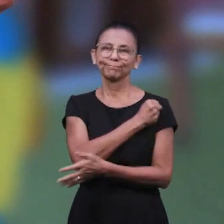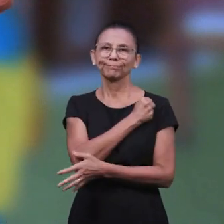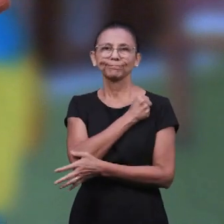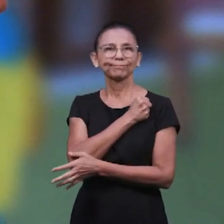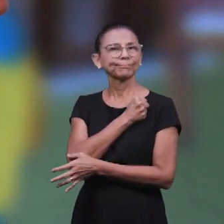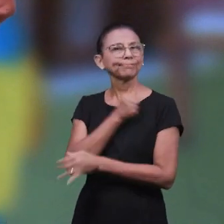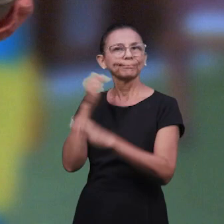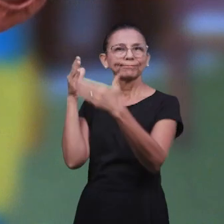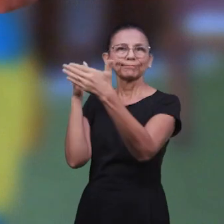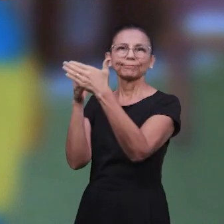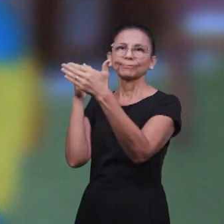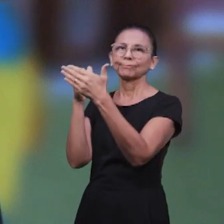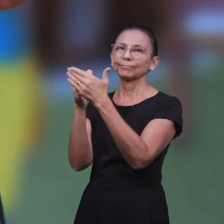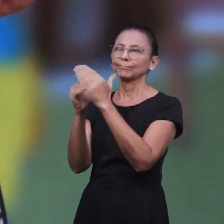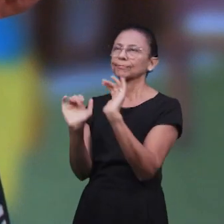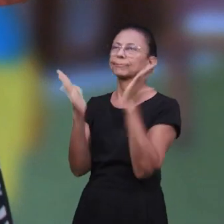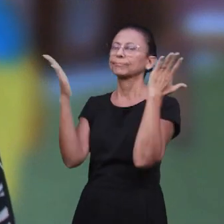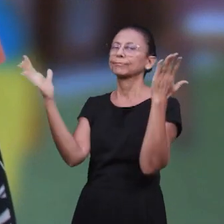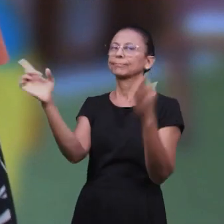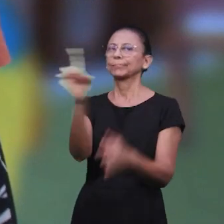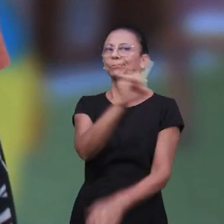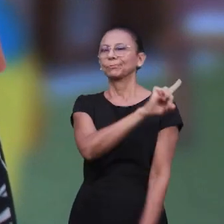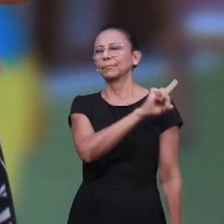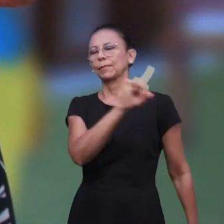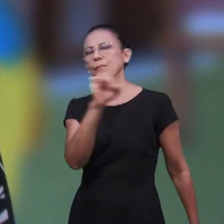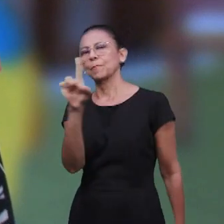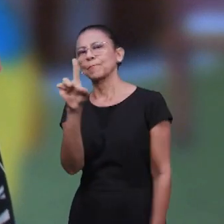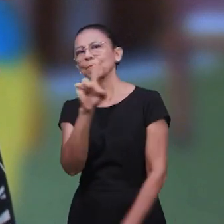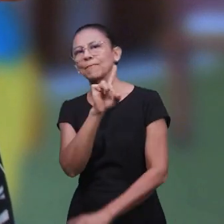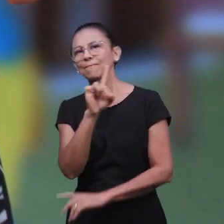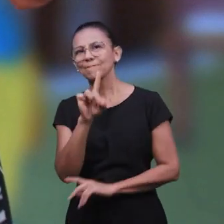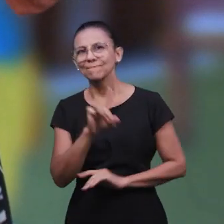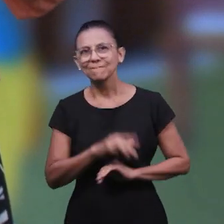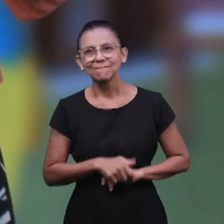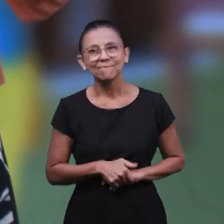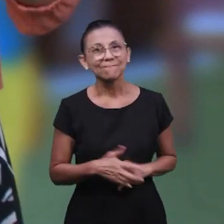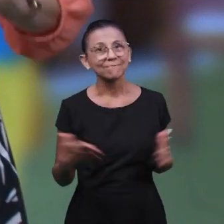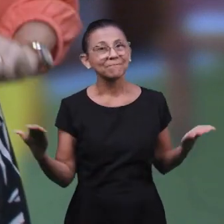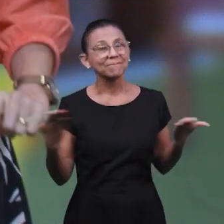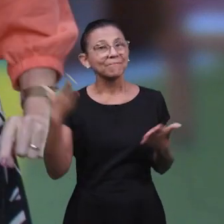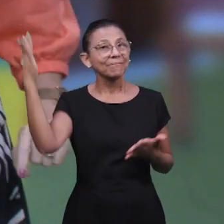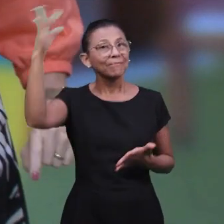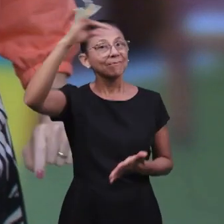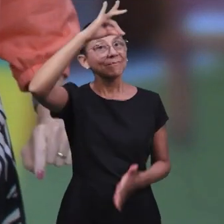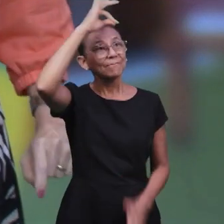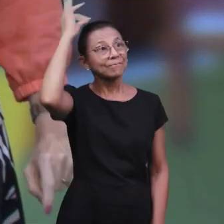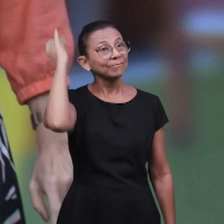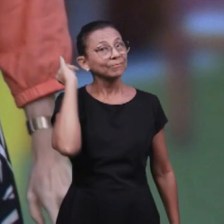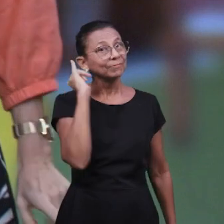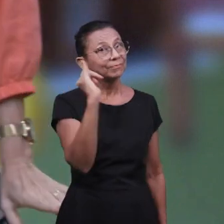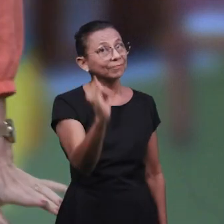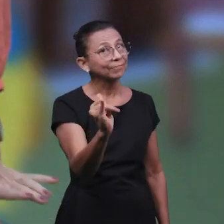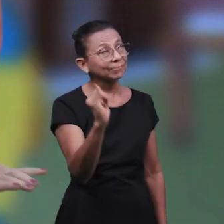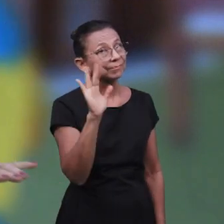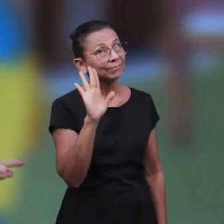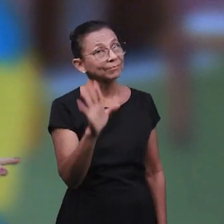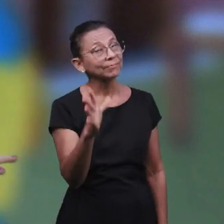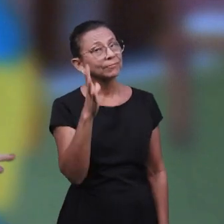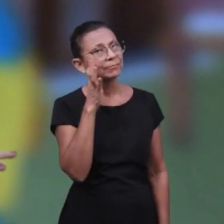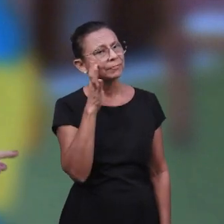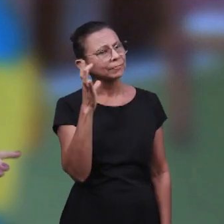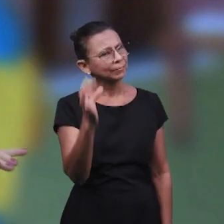na festa. E hoje o Espírito Santo nos alerta para não agirmos como aquelas